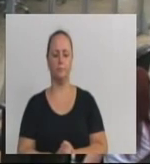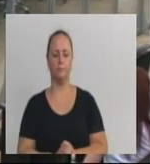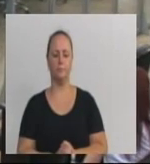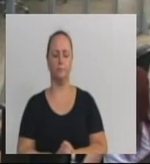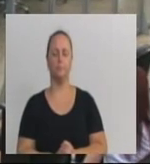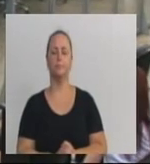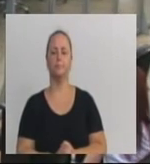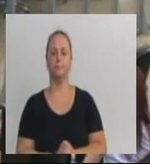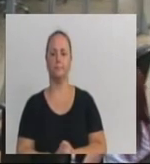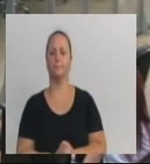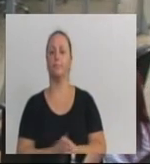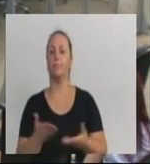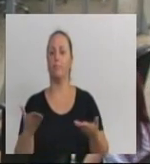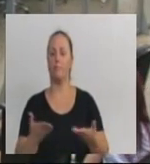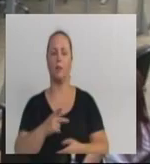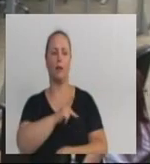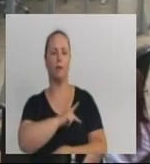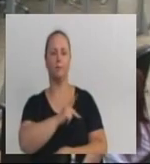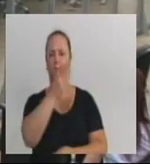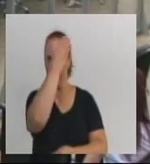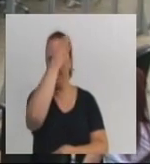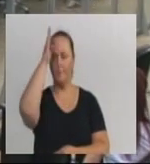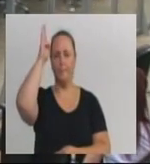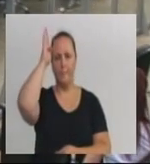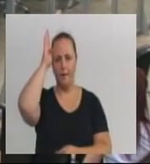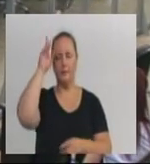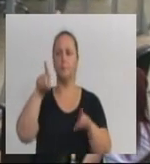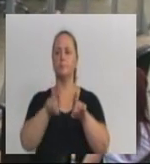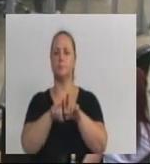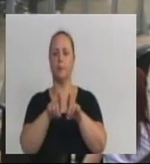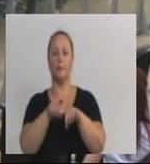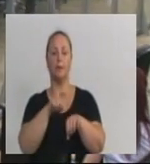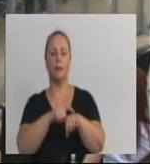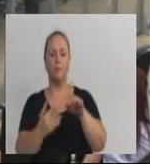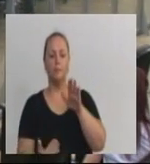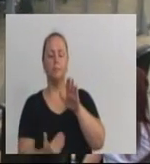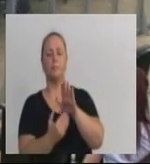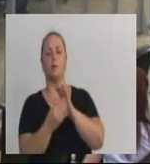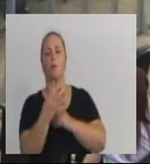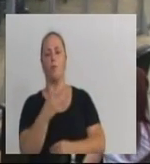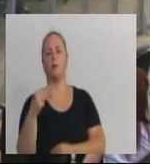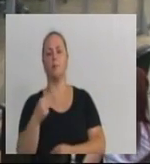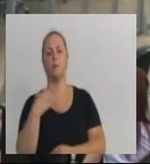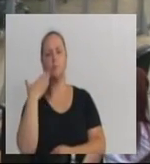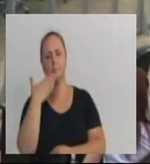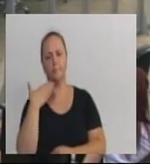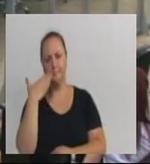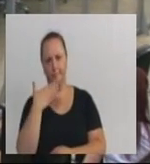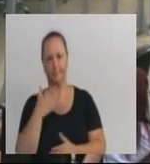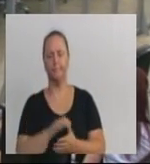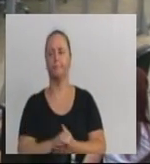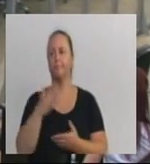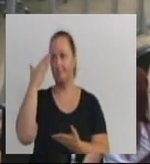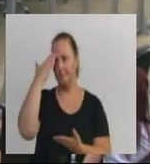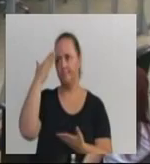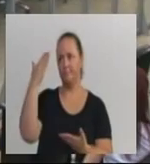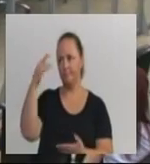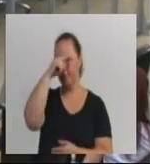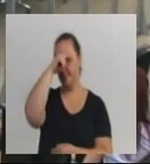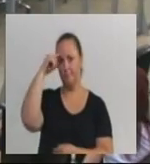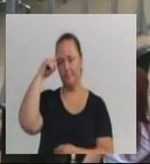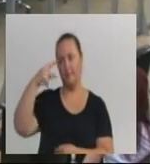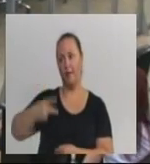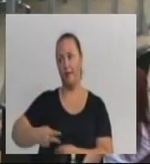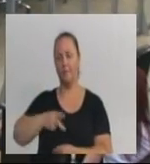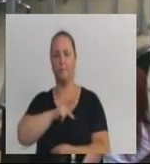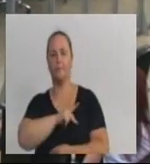Presidente desta casa, vereador Mário Hildebrand, também dispõe do tempo de até 4 minutos para o seu pronunciamento. Obrigado, vereador Marcos da Rosa, nosso